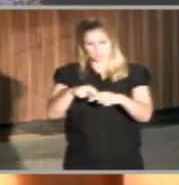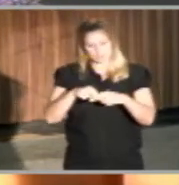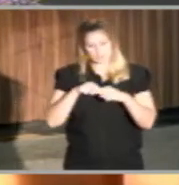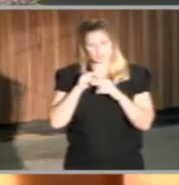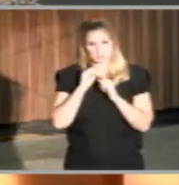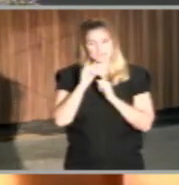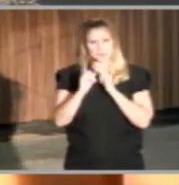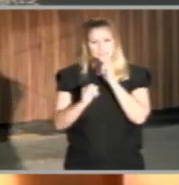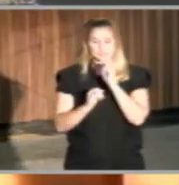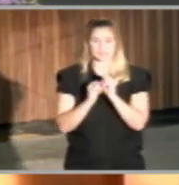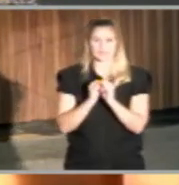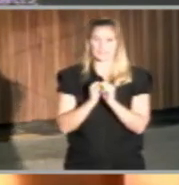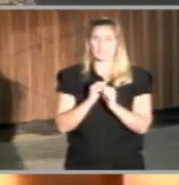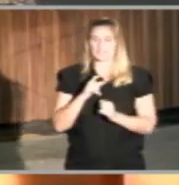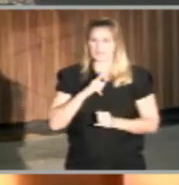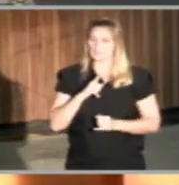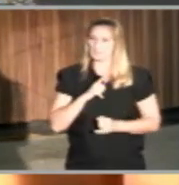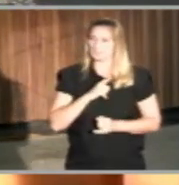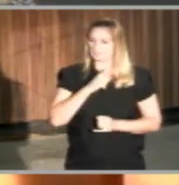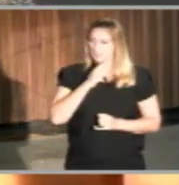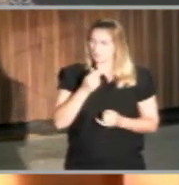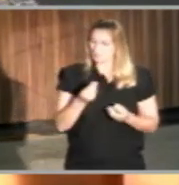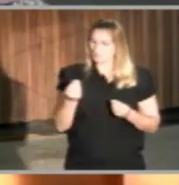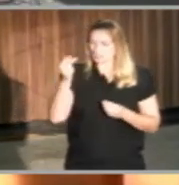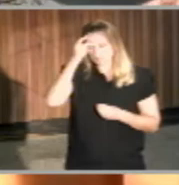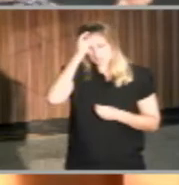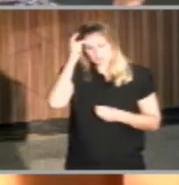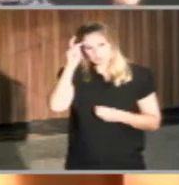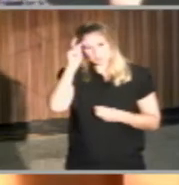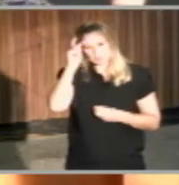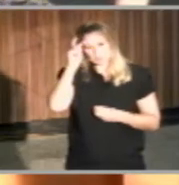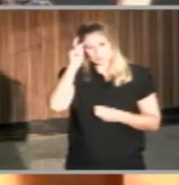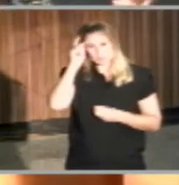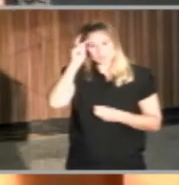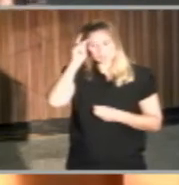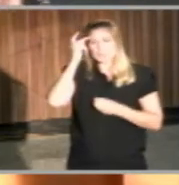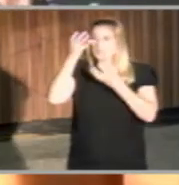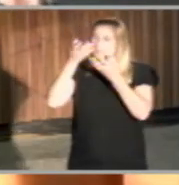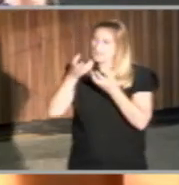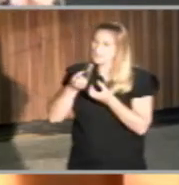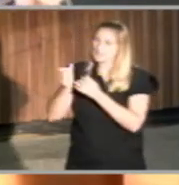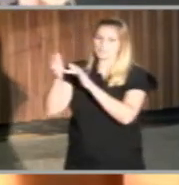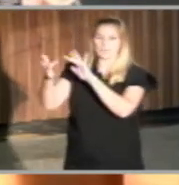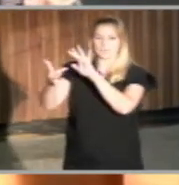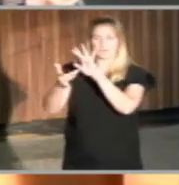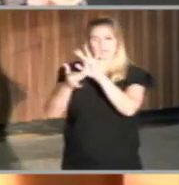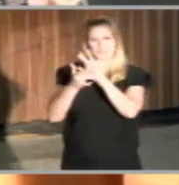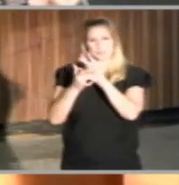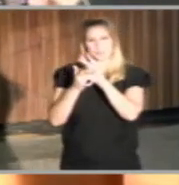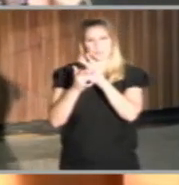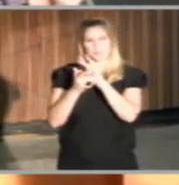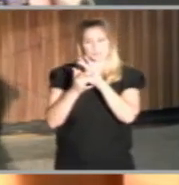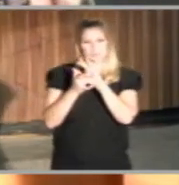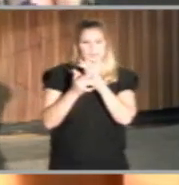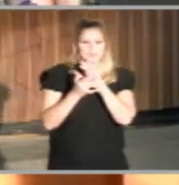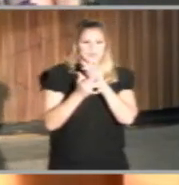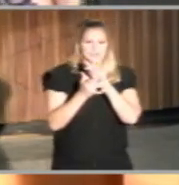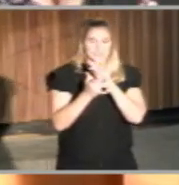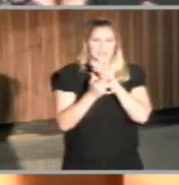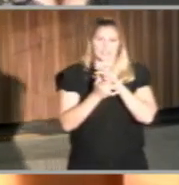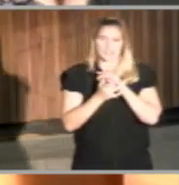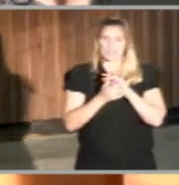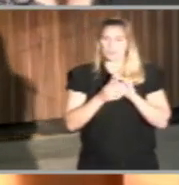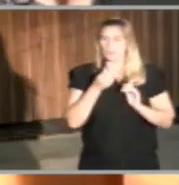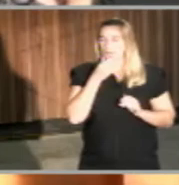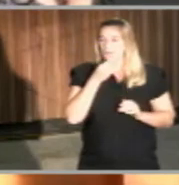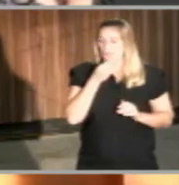sido alcançadas. Essa semana recebi um e-mail de um irmão que está lá na Itália. E ele diz: que saudades da PIB, mas que